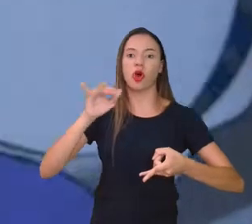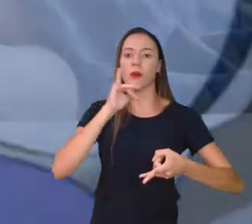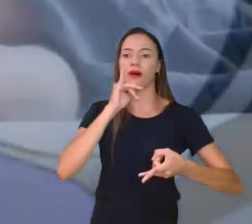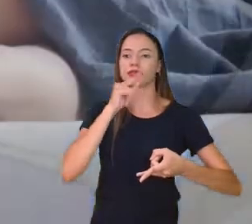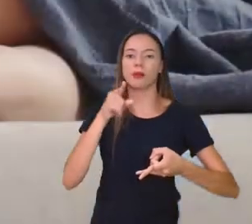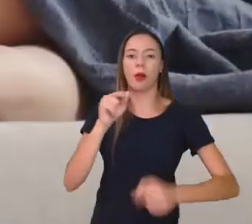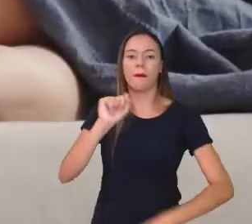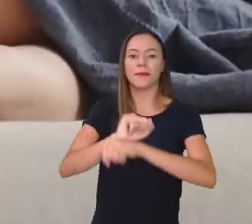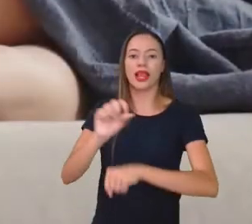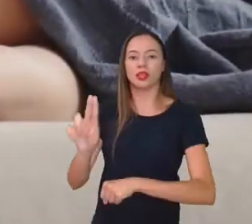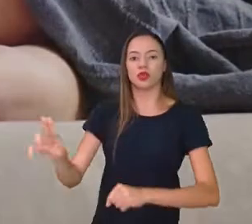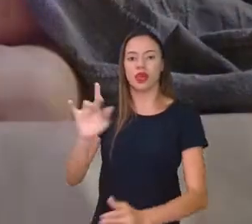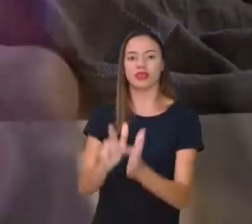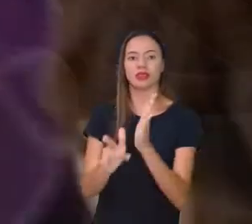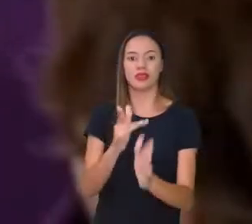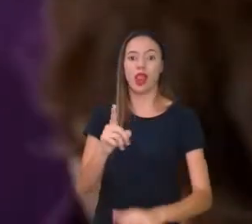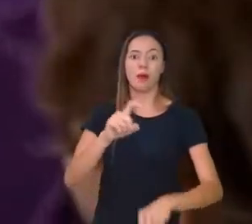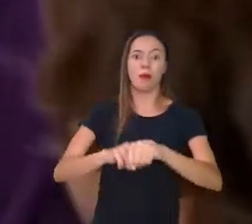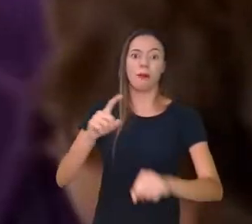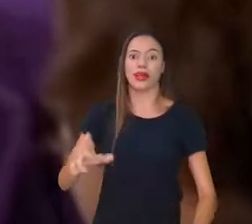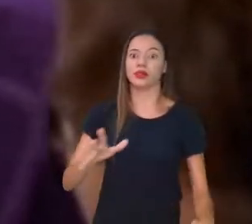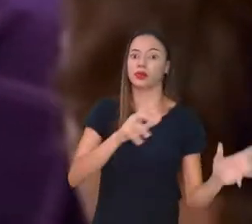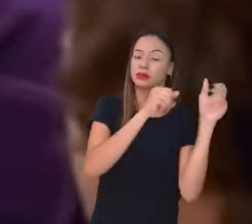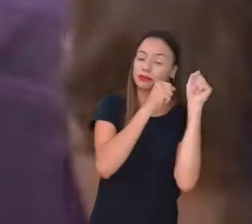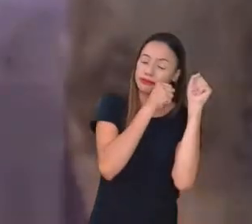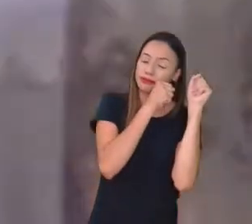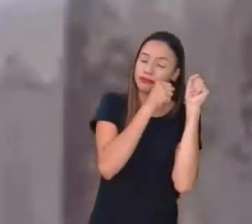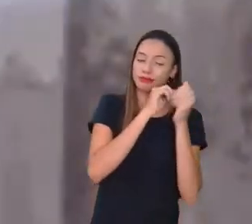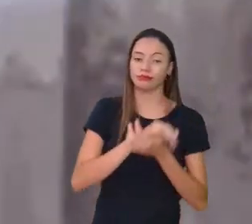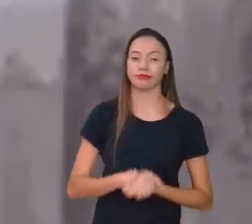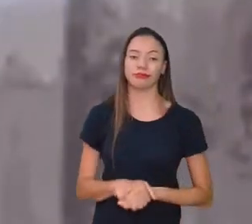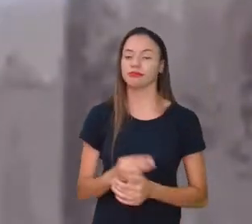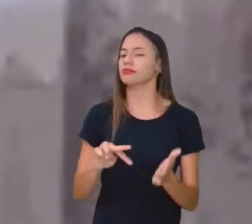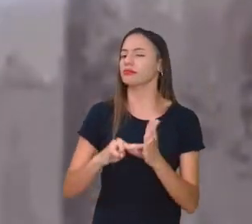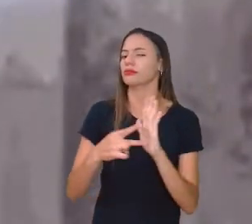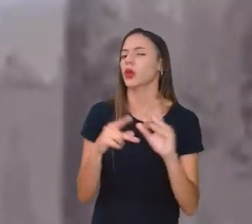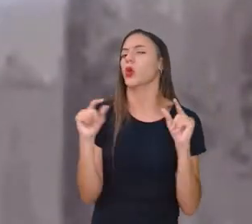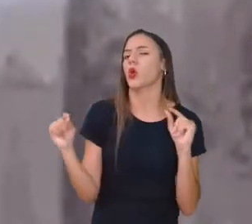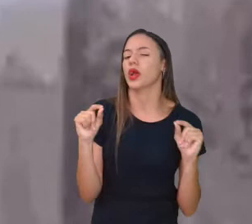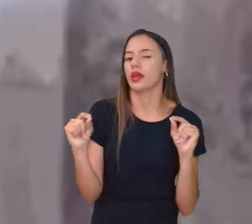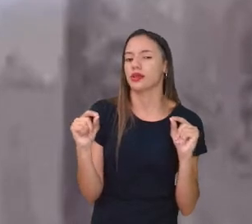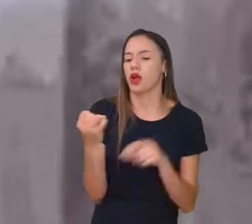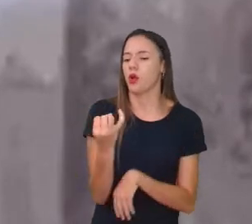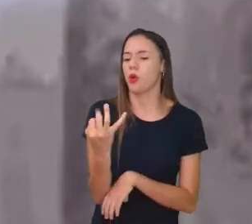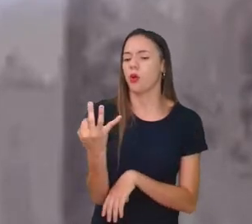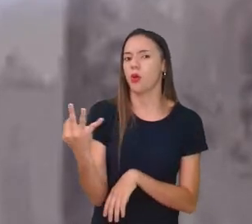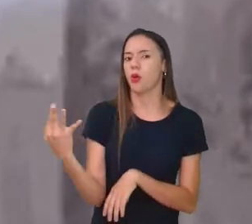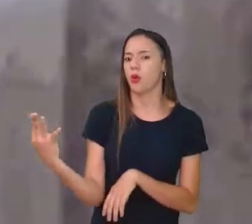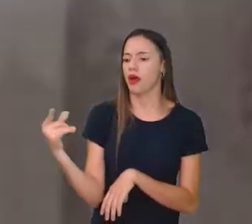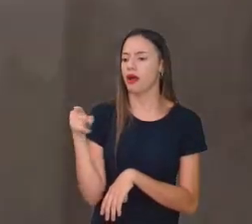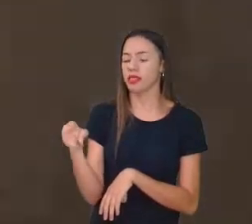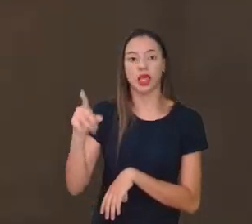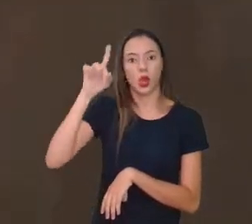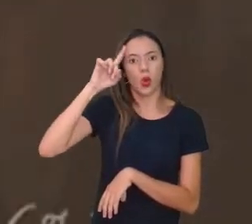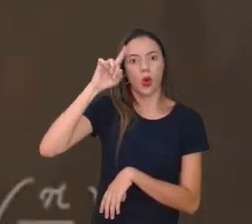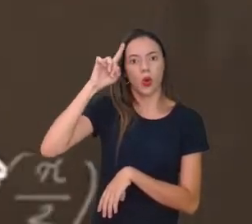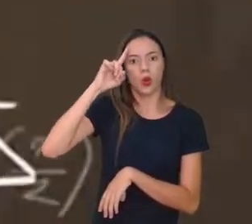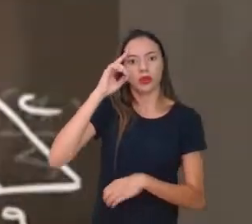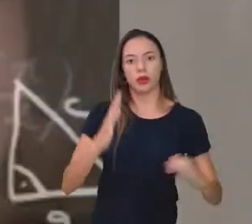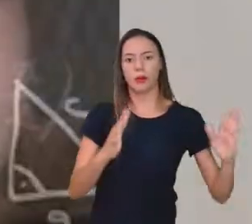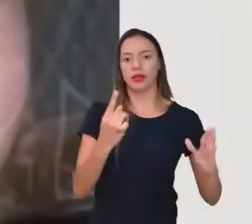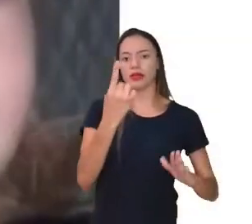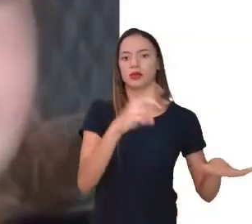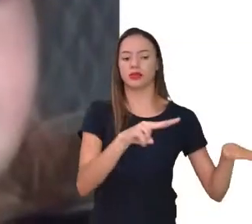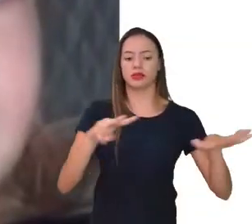digital quando vão dormir e olhe lá. Isso quer dizer que, contabilizando todos os dias de uma semana,